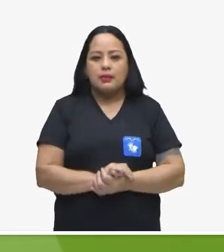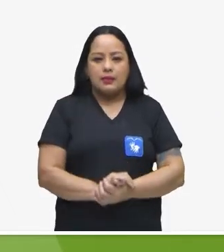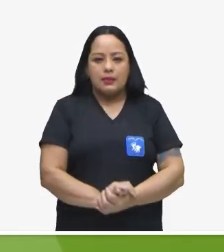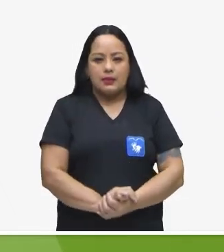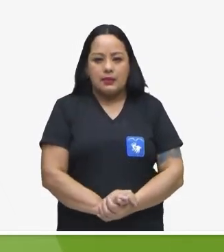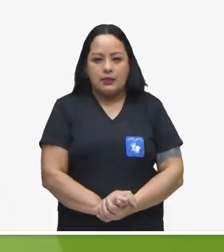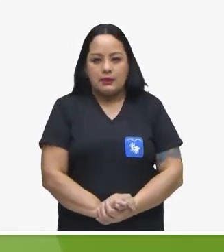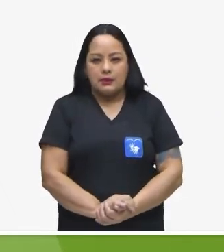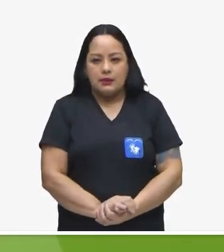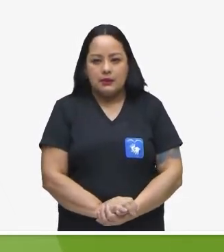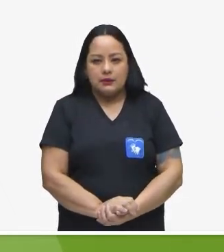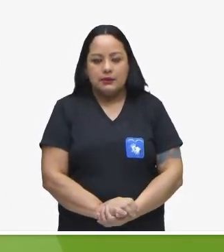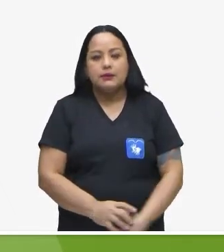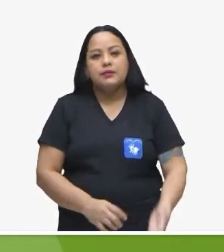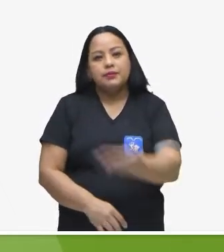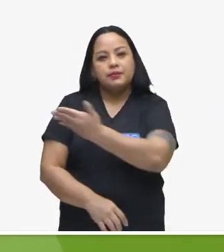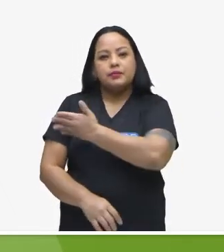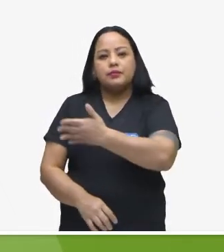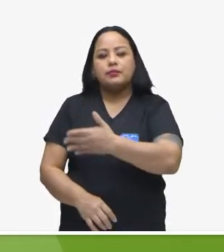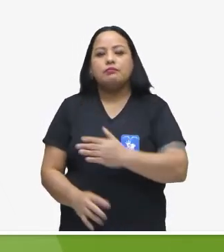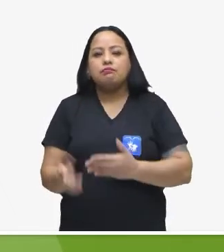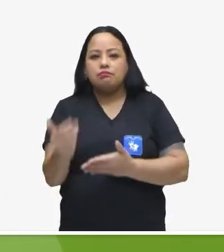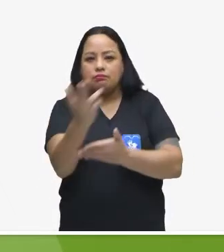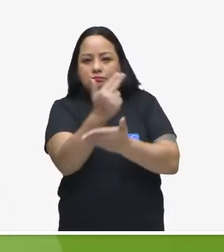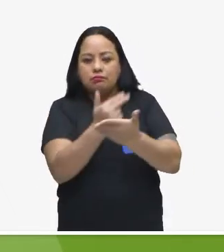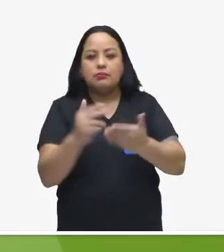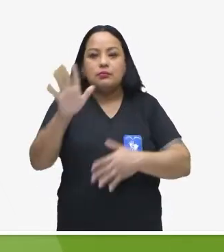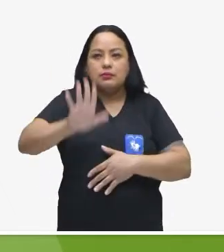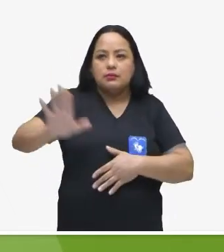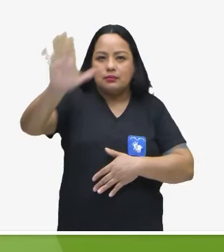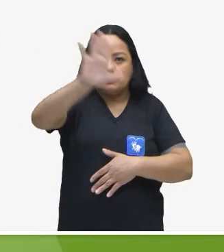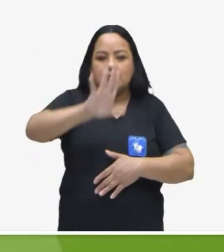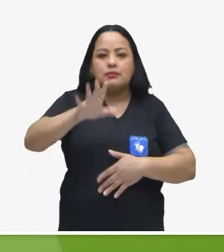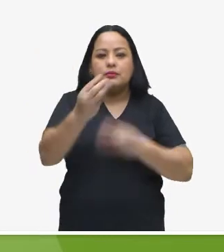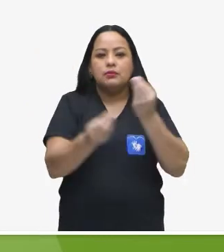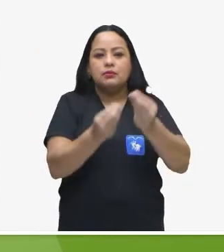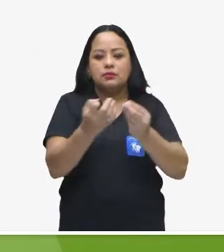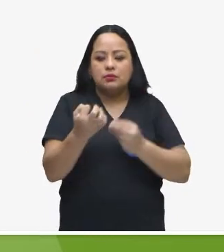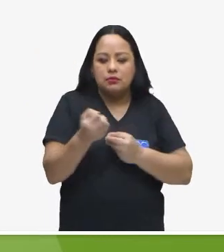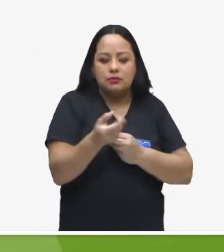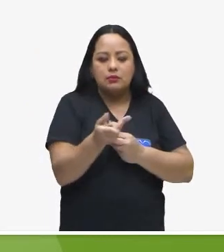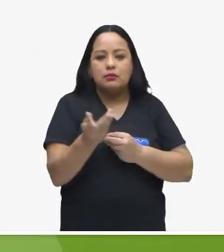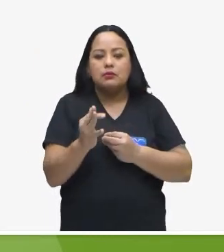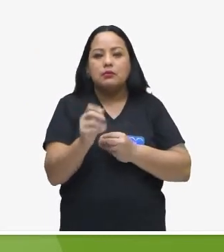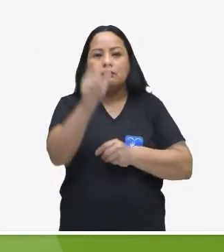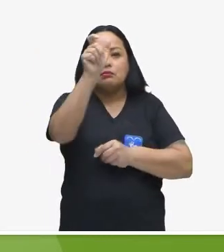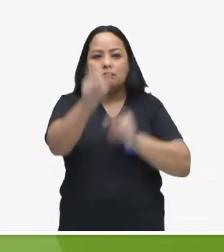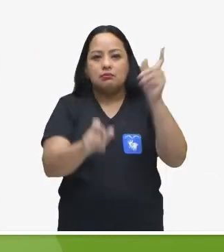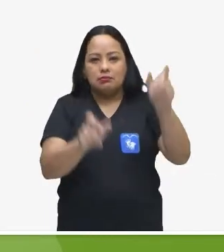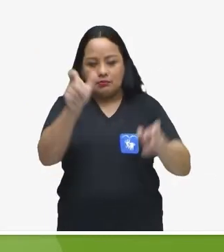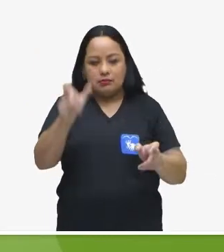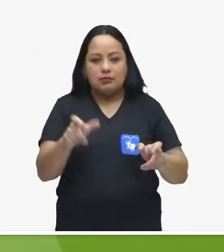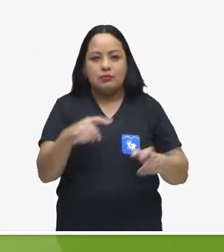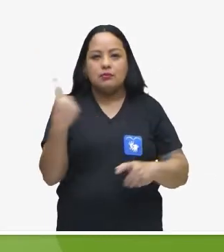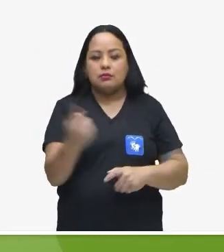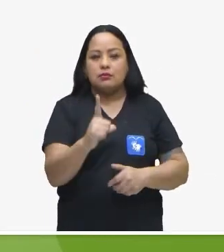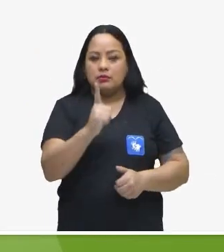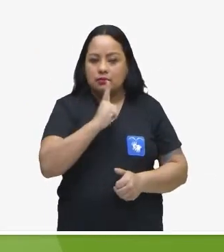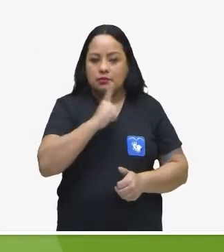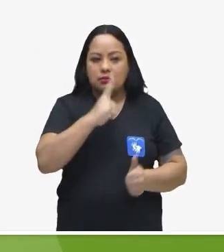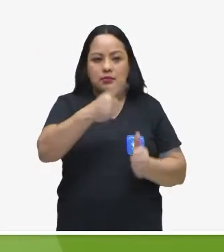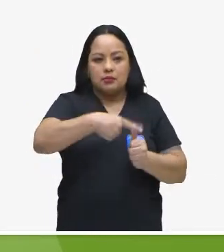olha só, aqui nesse gráfico nos mostra a quantidade desses indivíduos. Então, nós temos aqui, primeiramente,